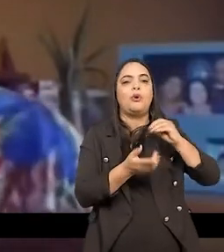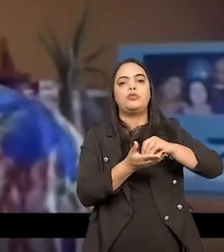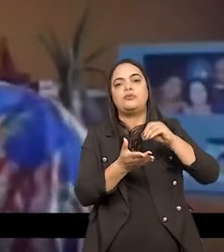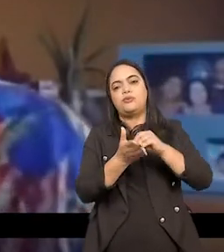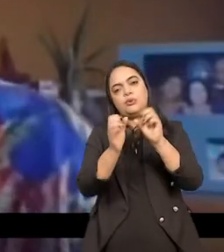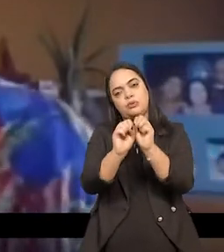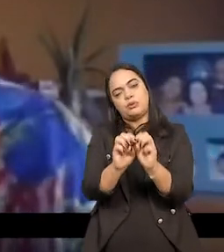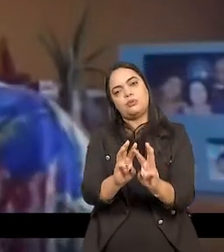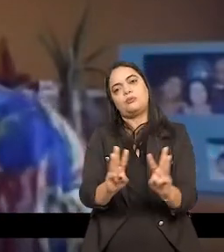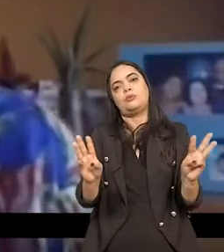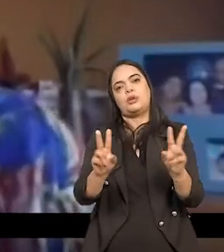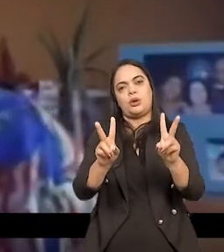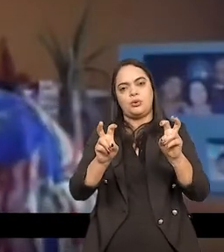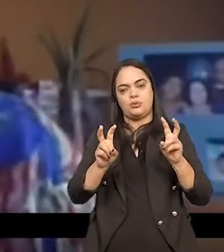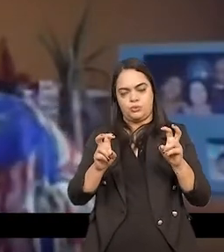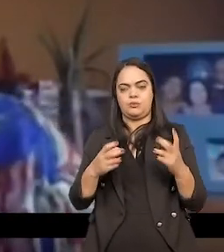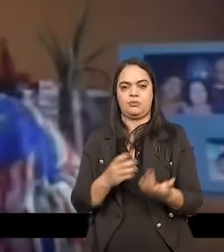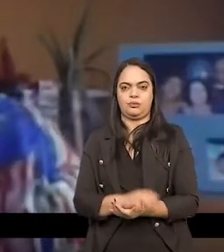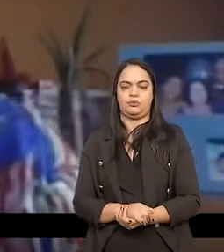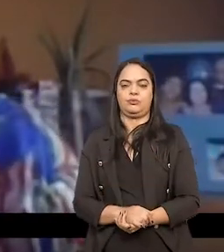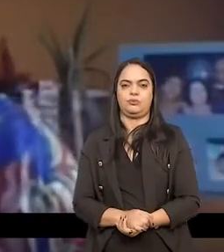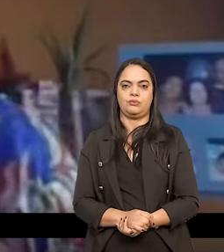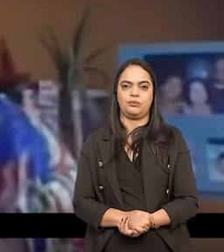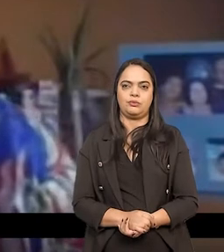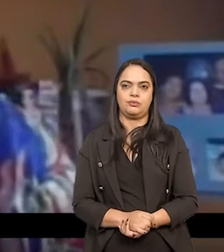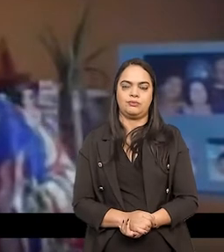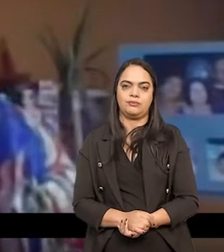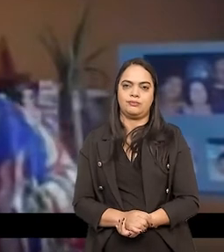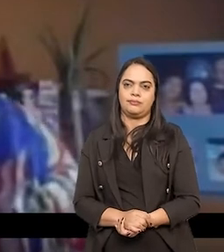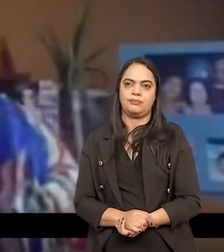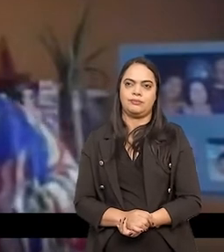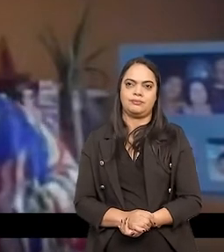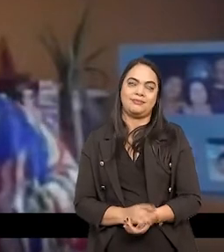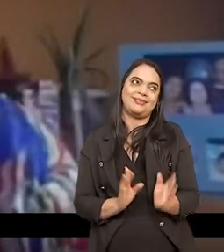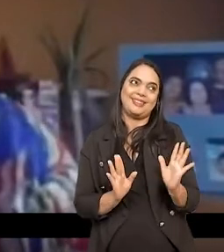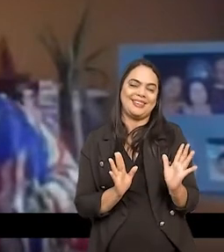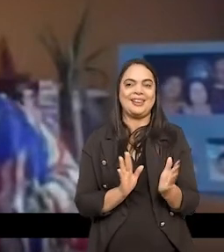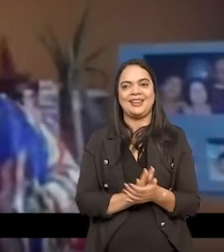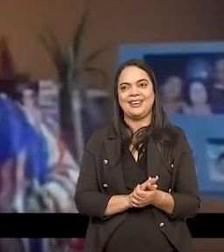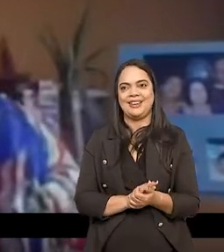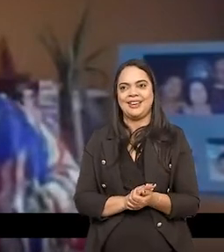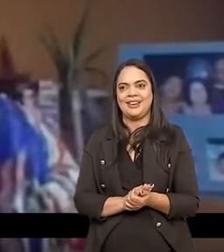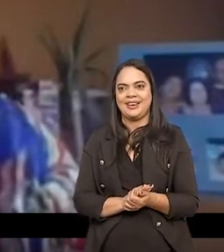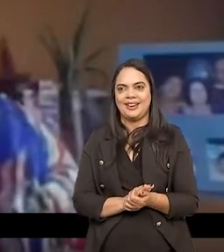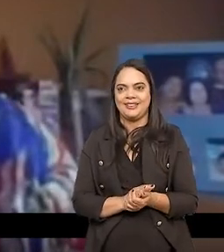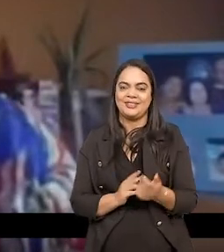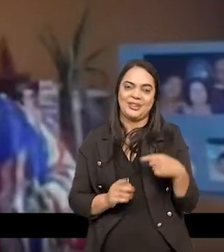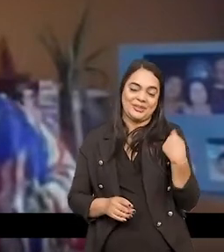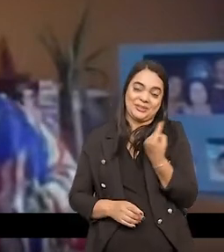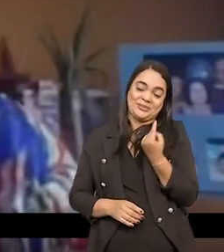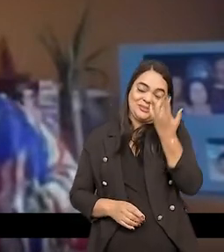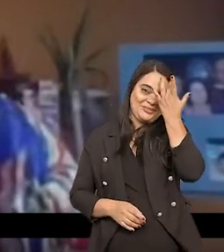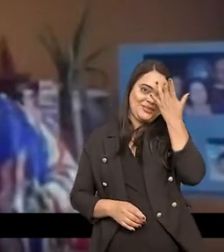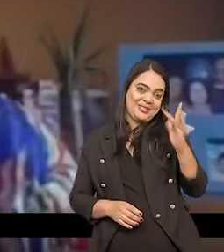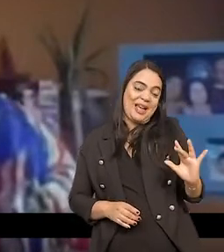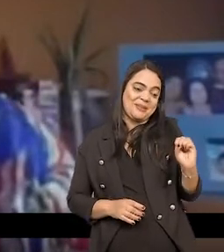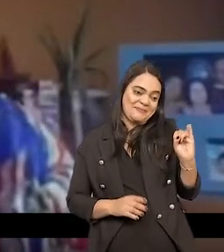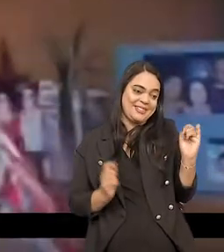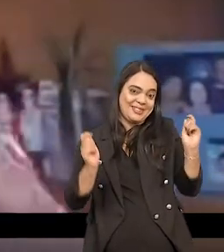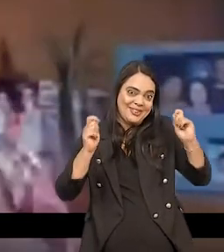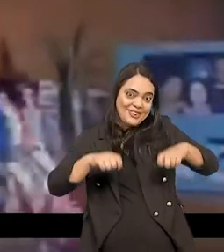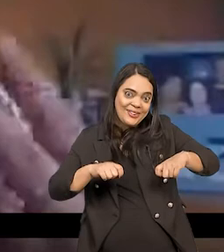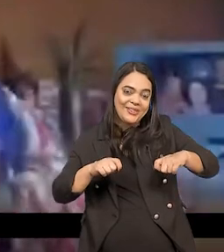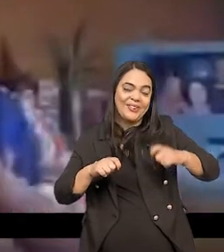portal sobre essas questões? Não pode, né? Que a gente seria, se a gente vai dar conta, né? Mas que seriam